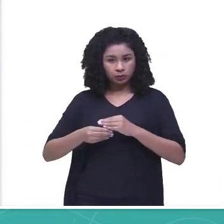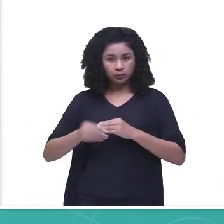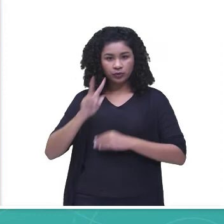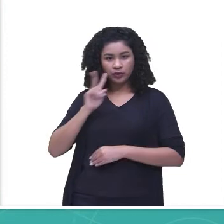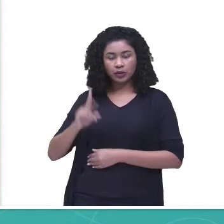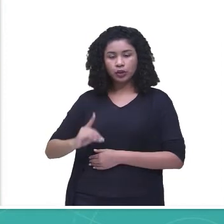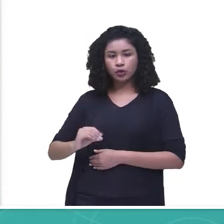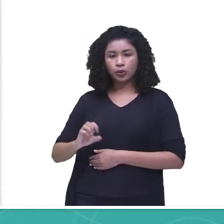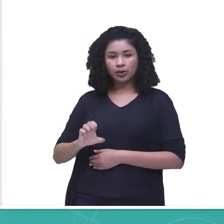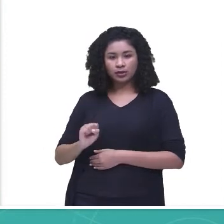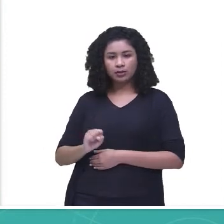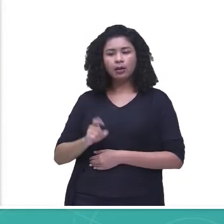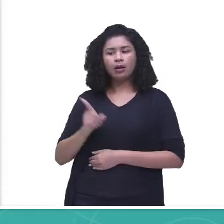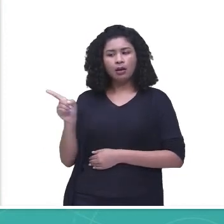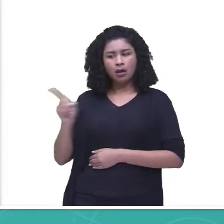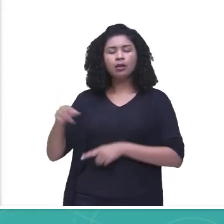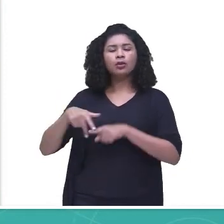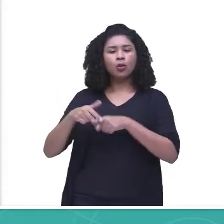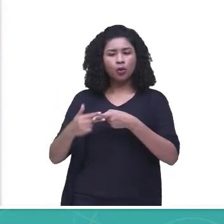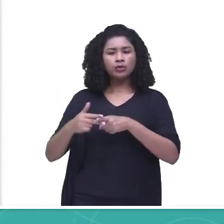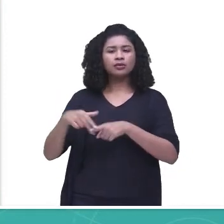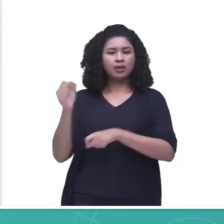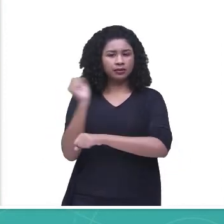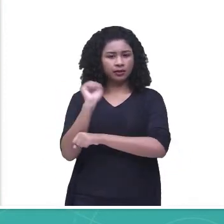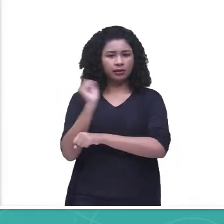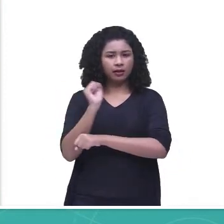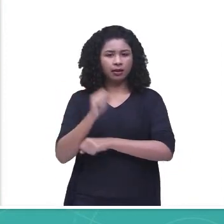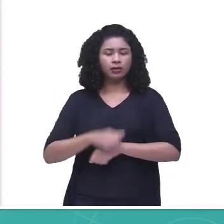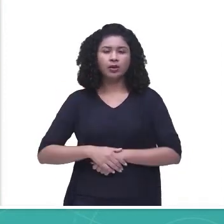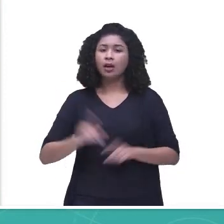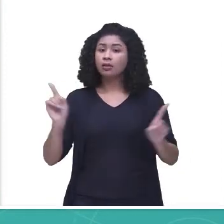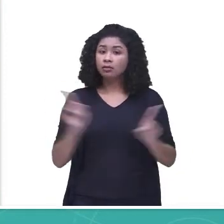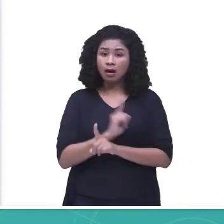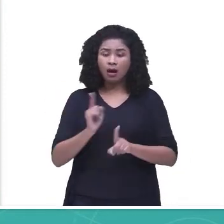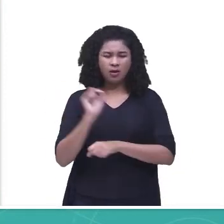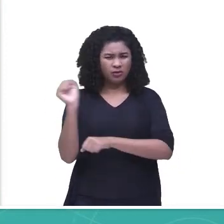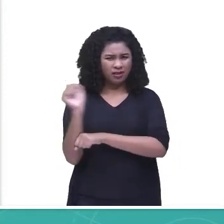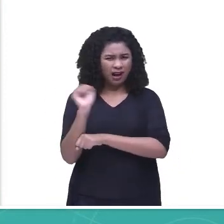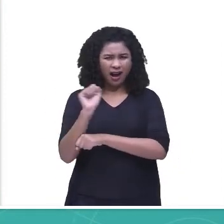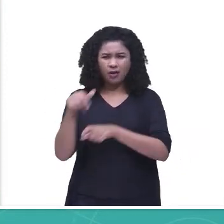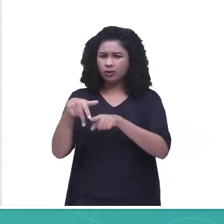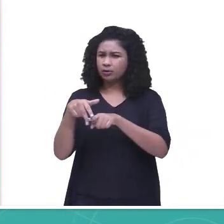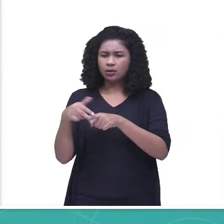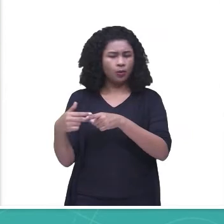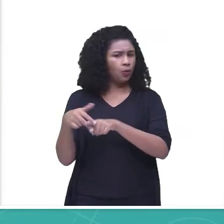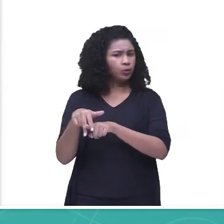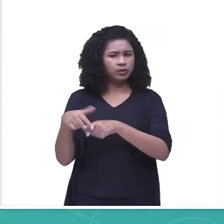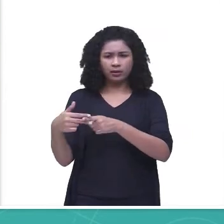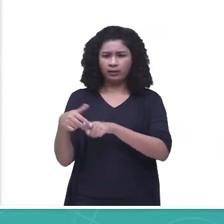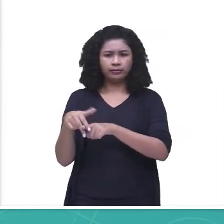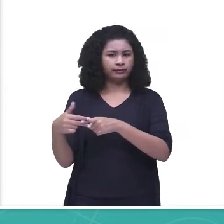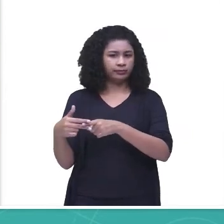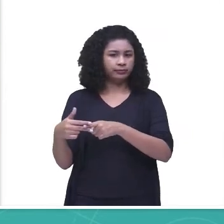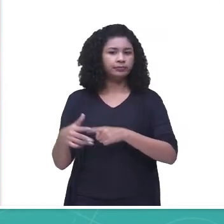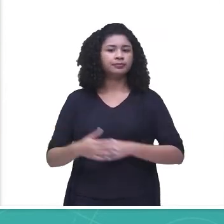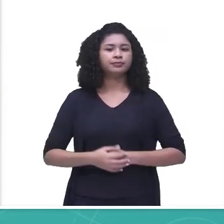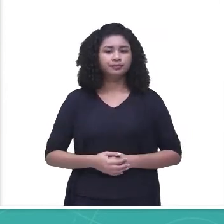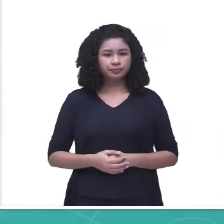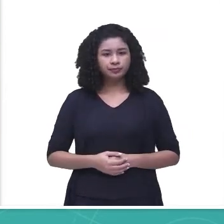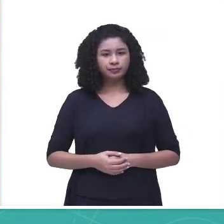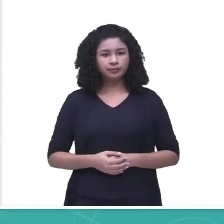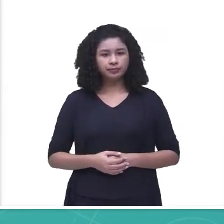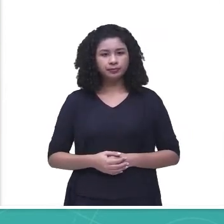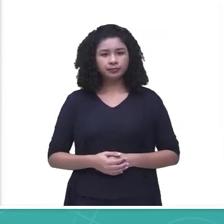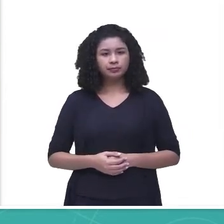conserta carro. No, he doesn't. Né? Uma resposta negativa também utilizando o verbo auxiliar,